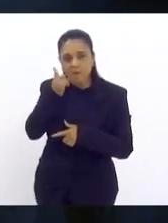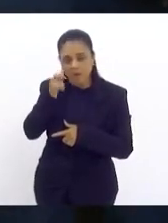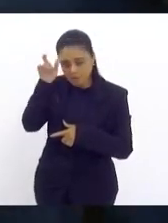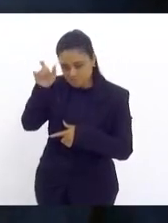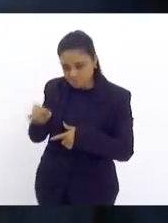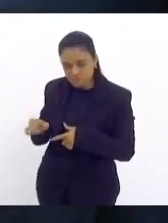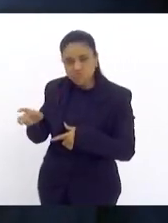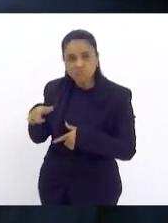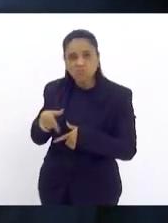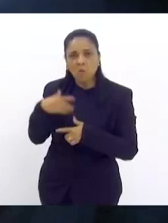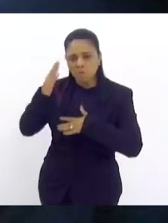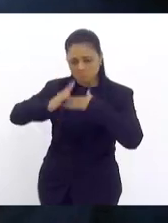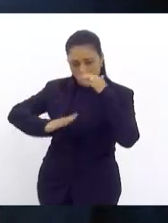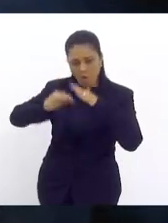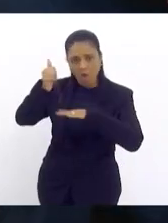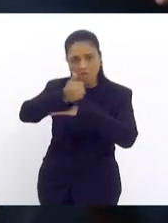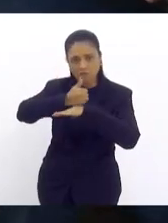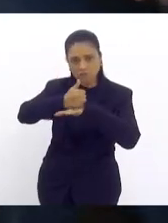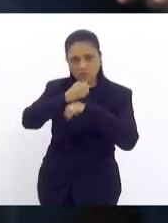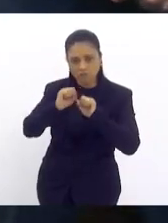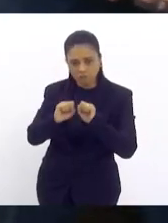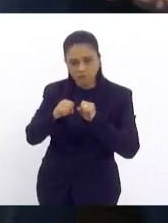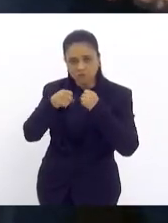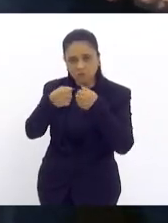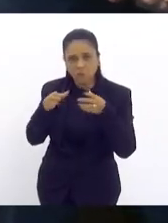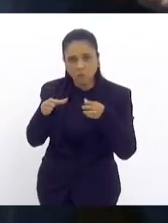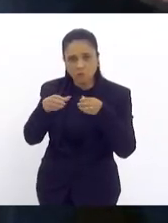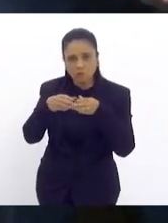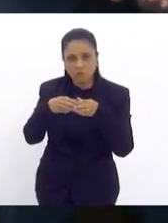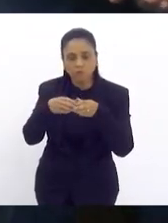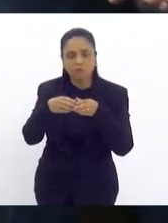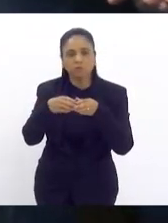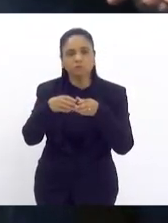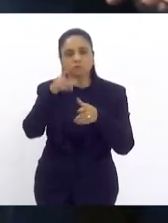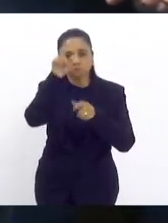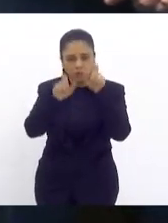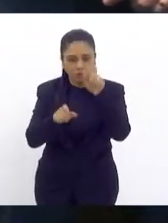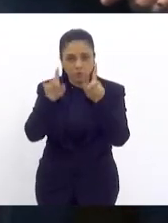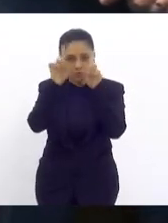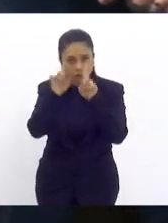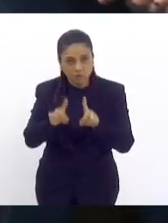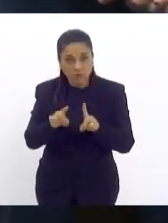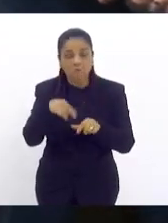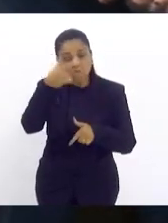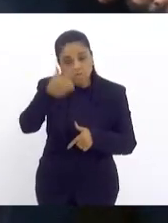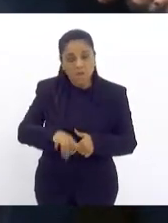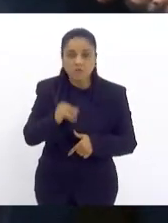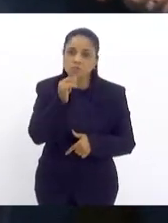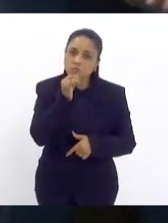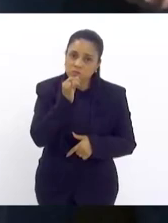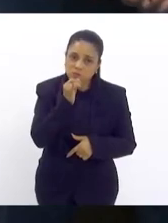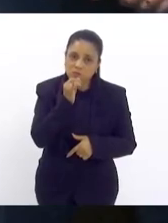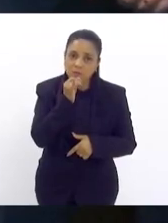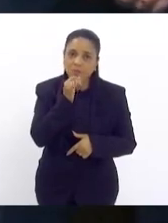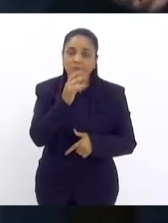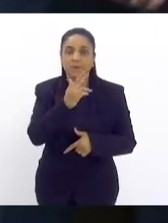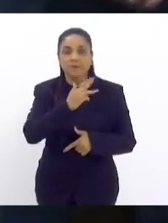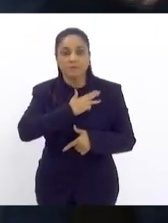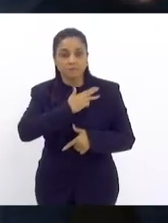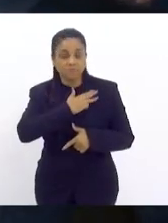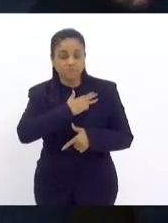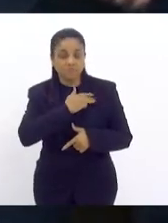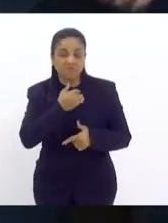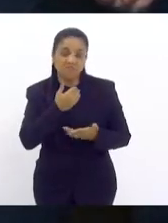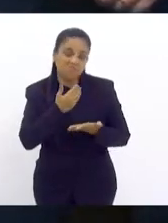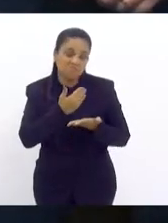incrível e profissional defendendo a nossa comissão de pessoas com deficiências e aqui eu dou mais um exemplo de mais uma vez que ele retratou deficiente como nada